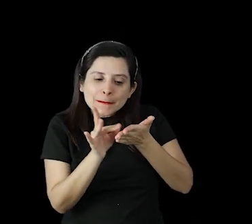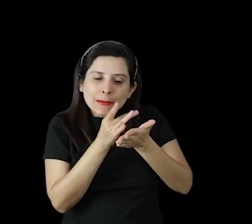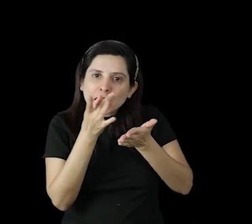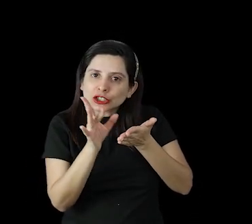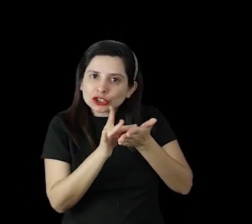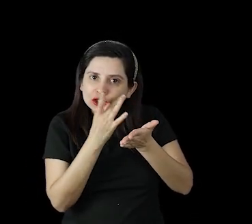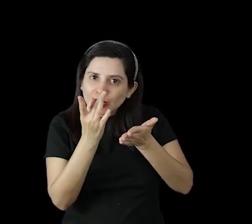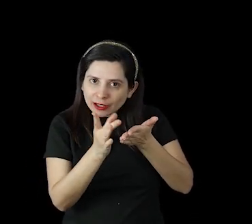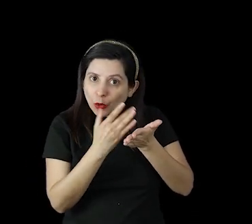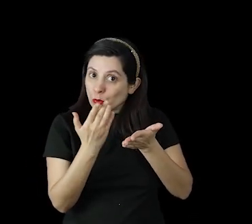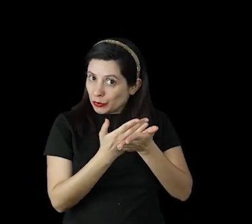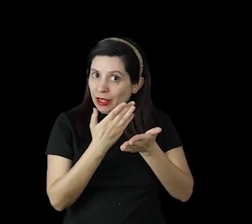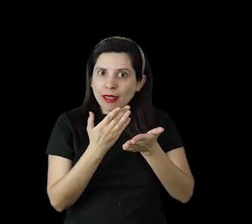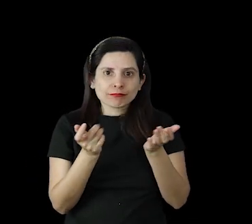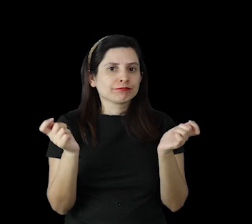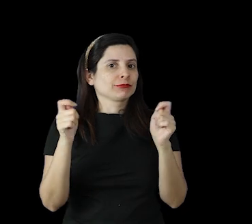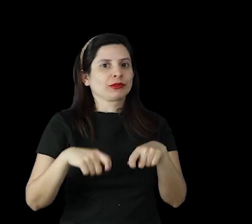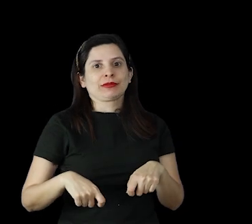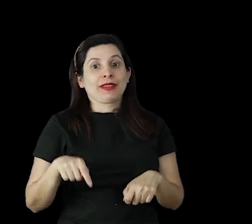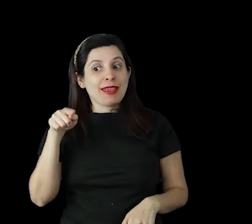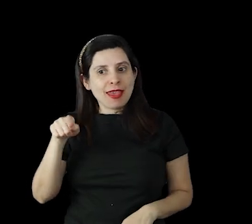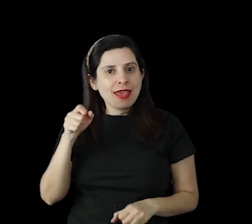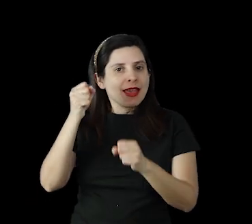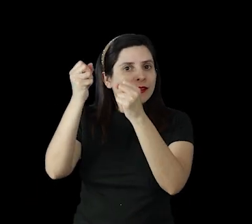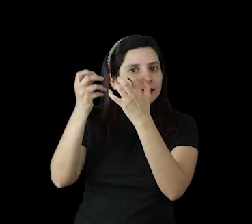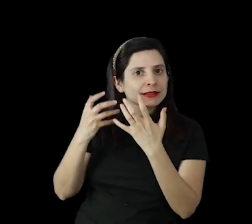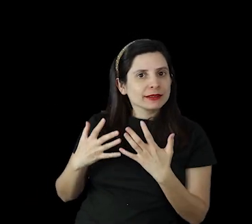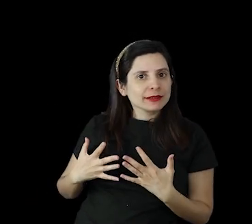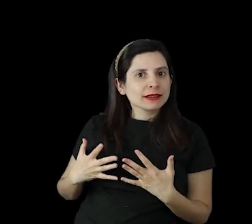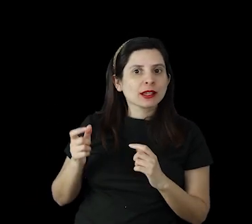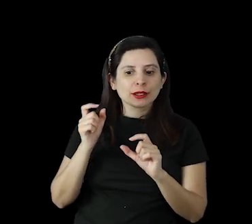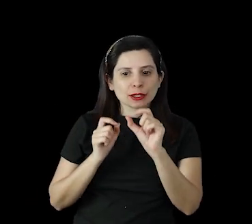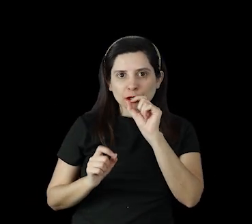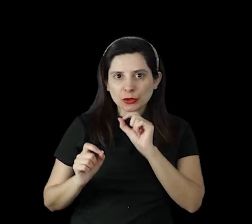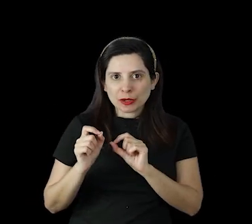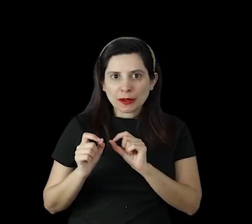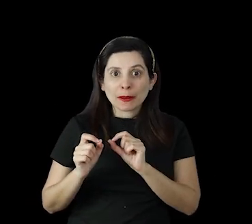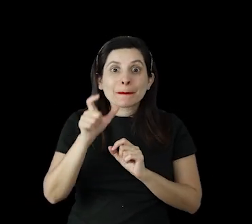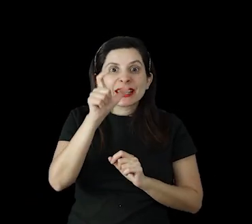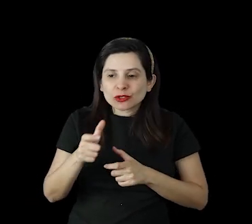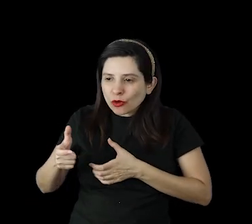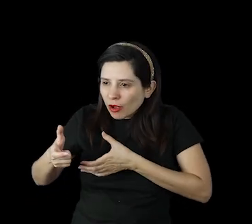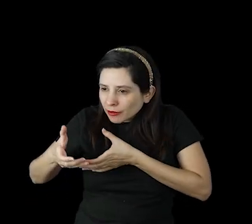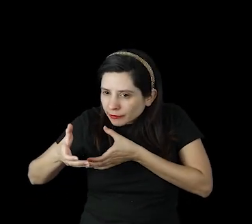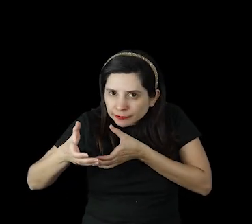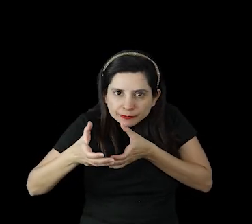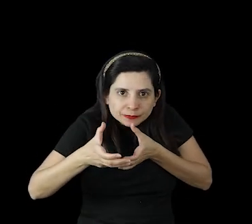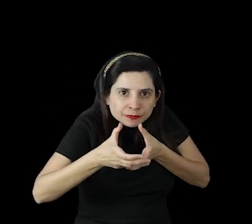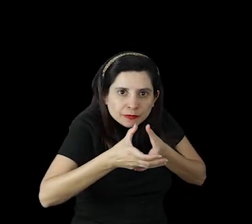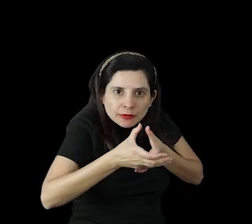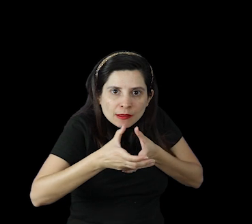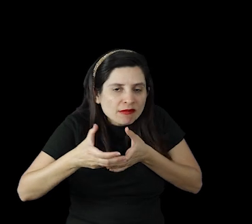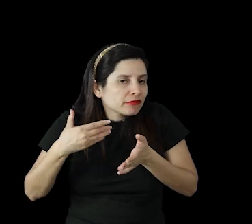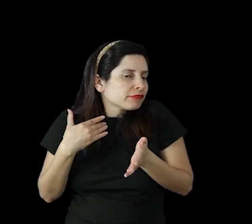assim, mas é muito potente, porque ela vai dizer que, para os caçadores,